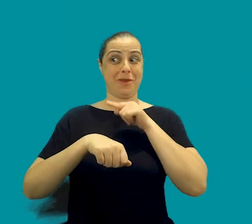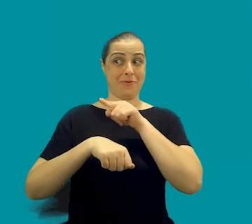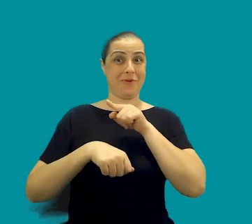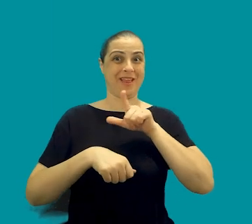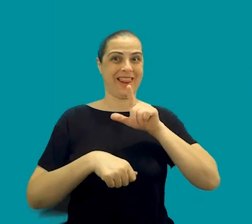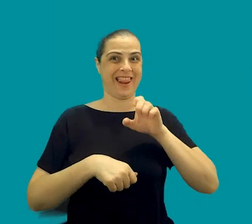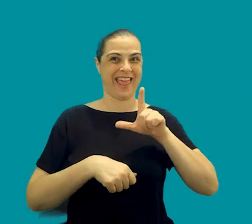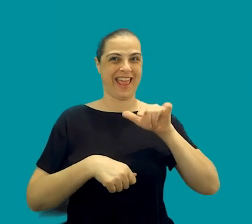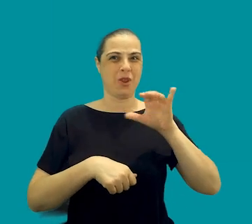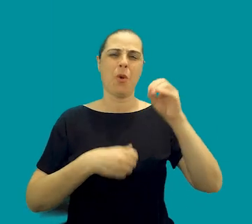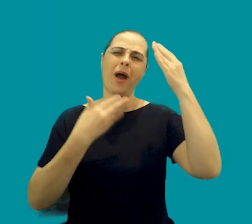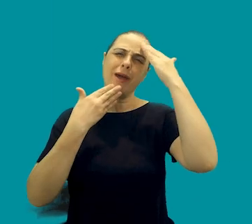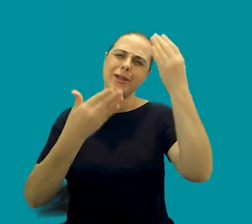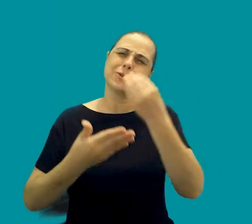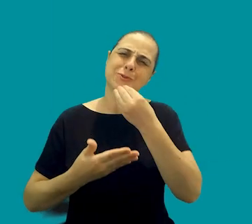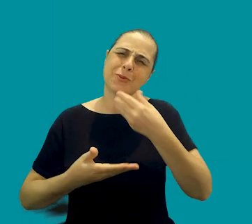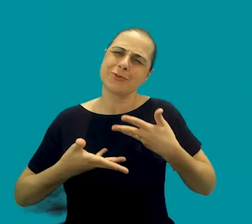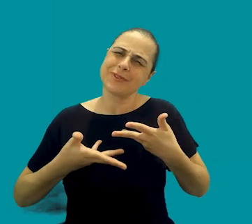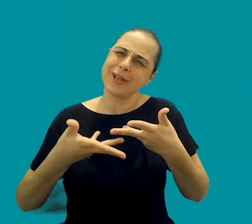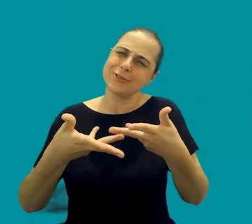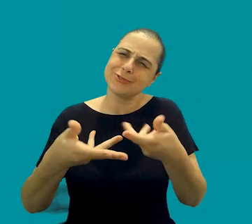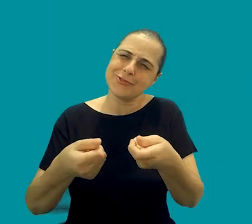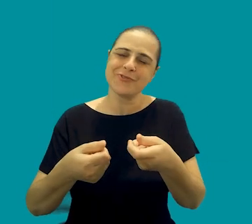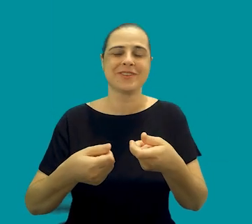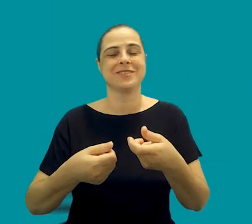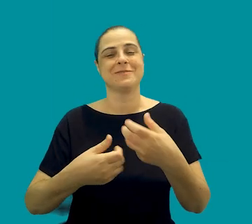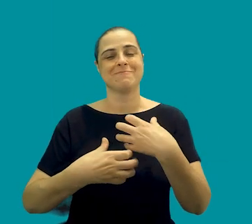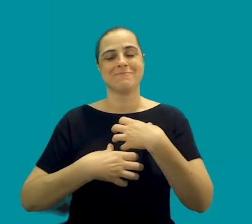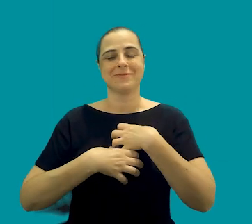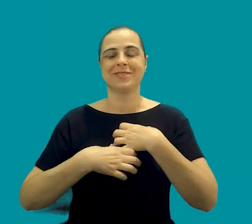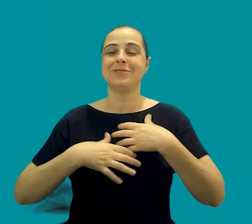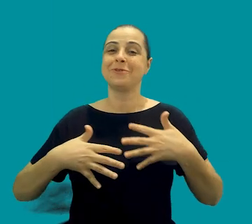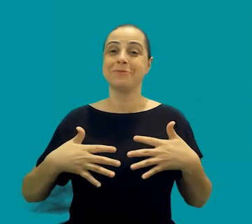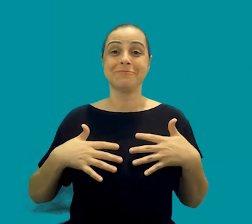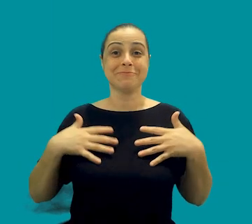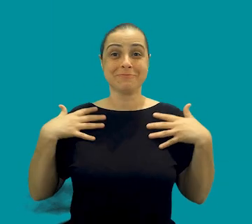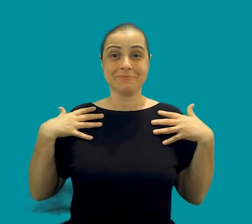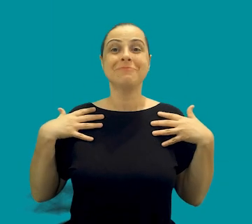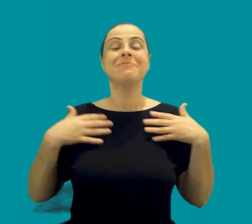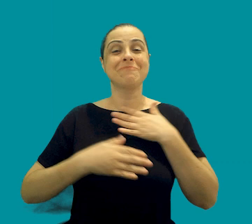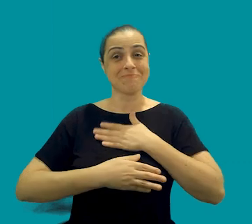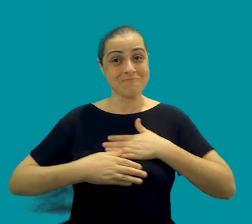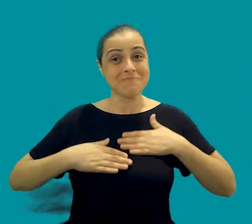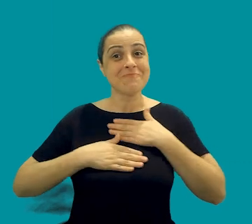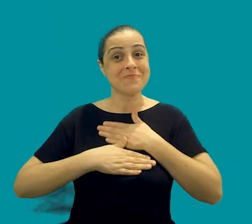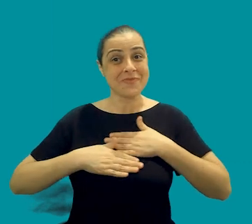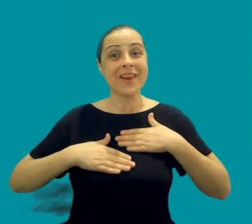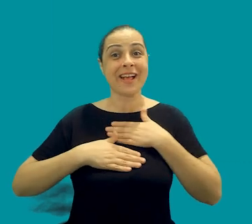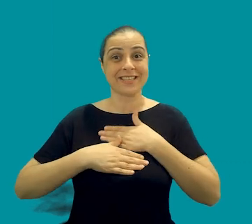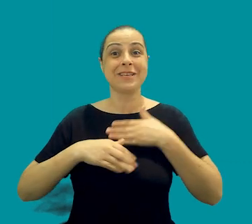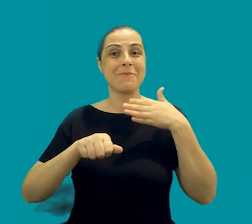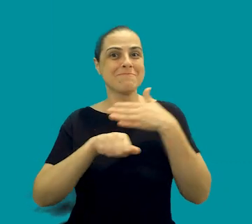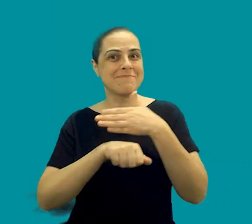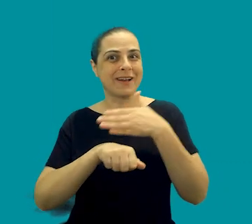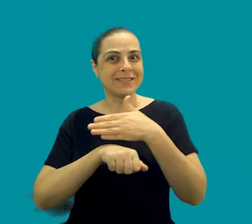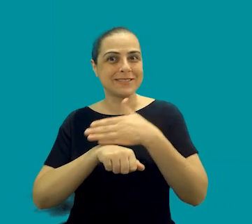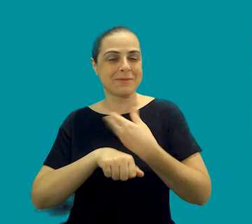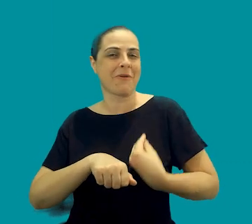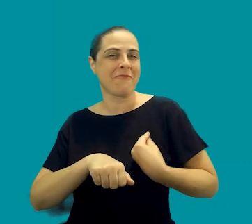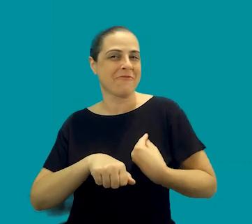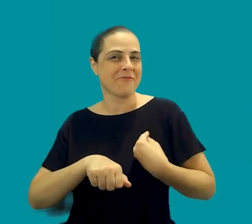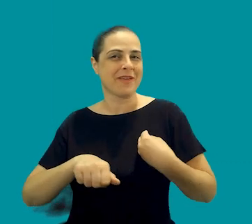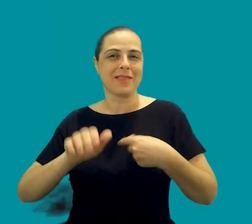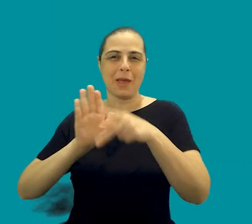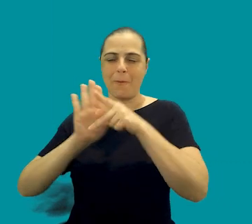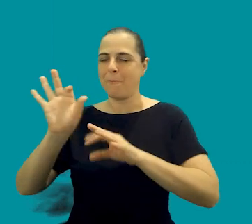possibilidade, e de forma muito honrada e é muito lisonjeiro a gente poder participar de um projeto que